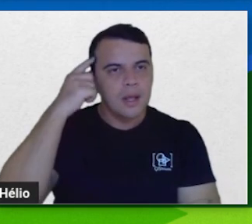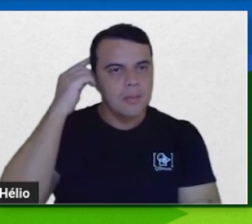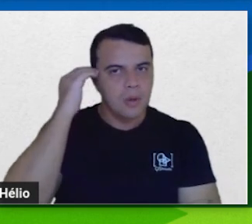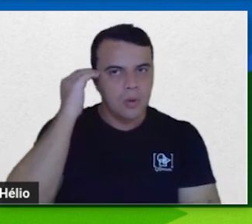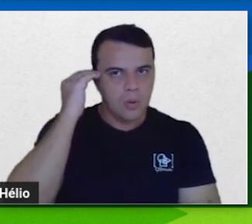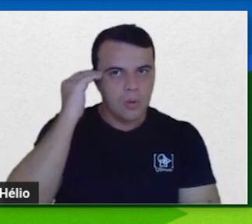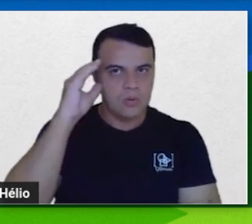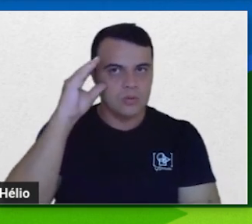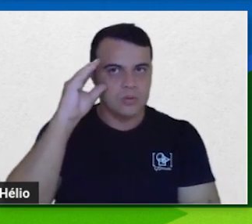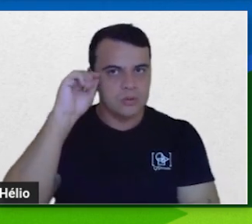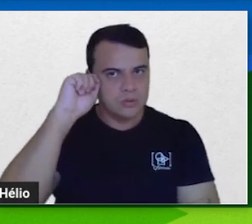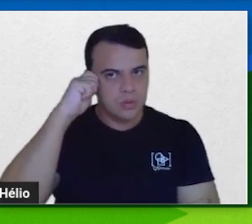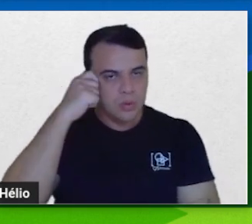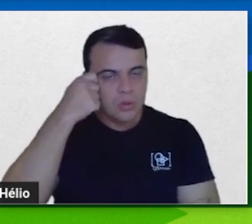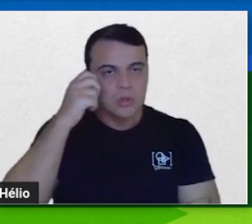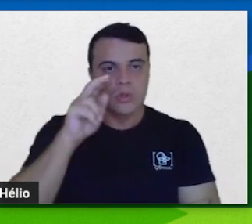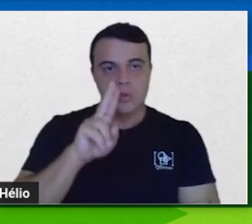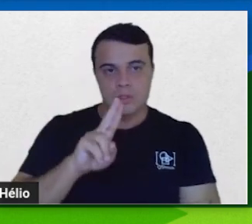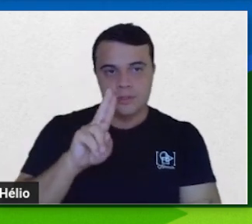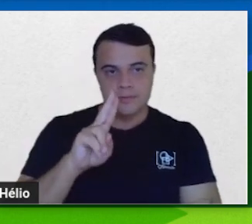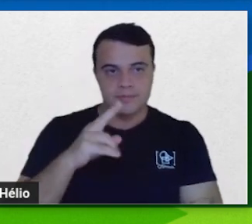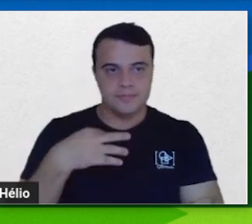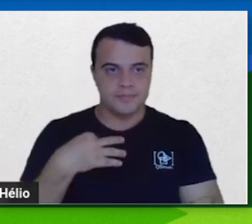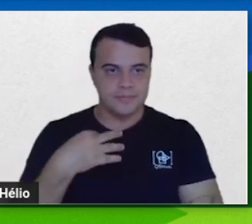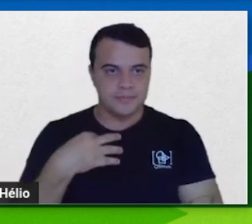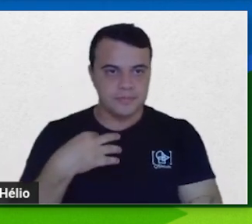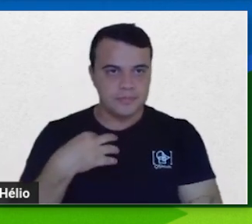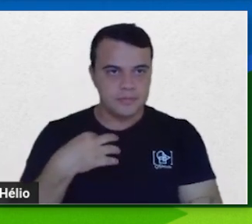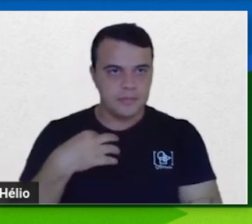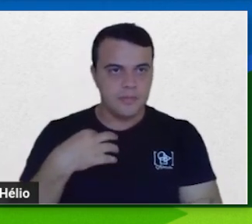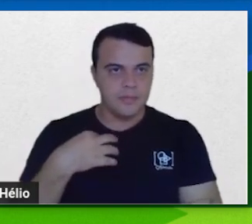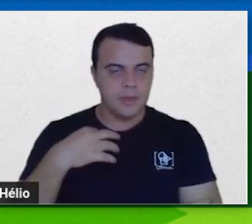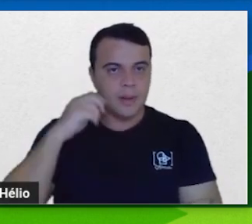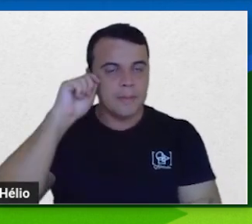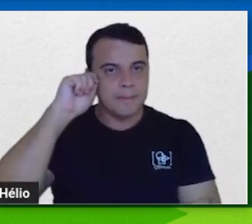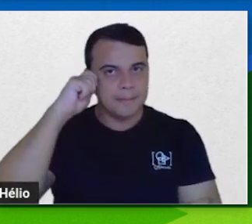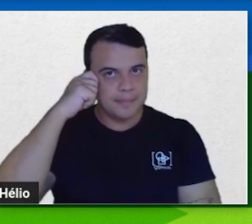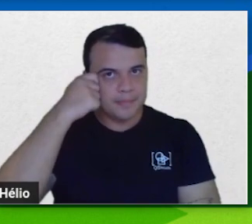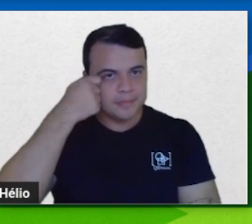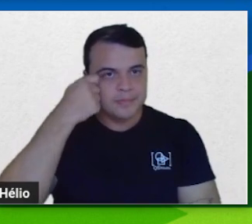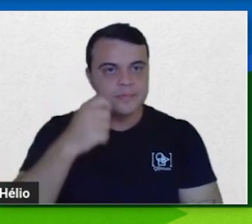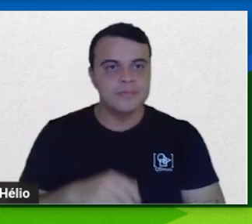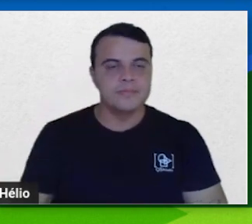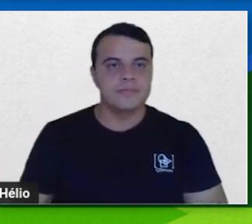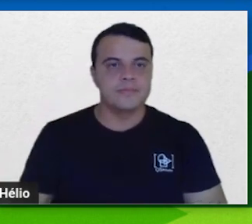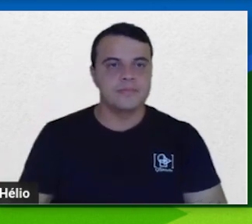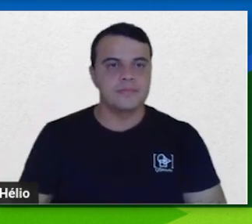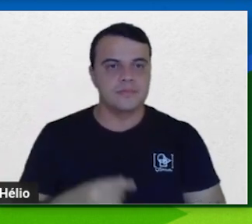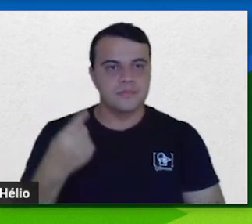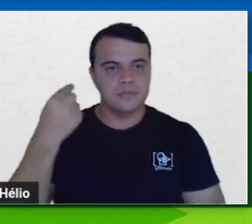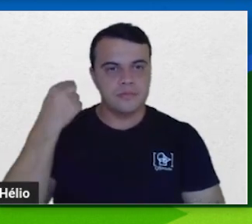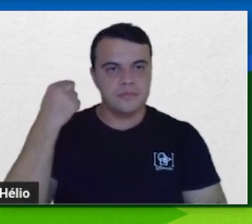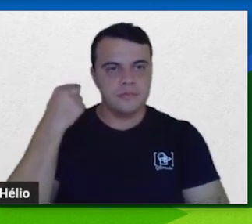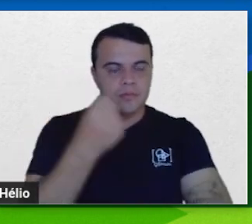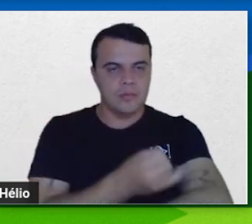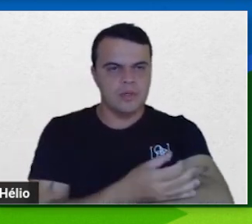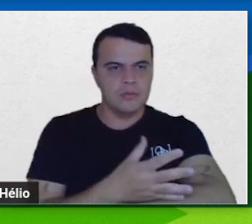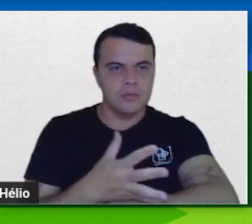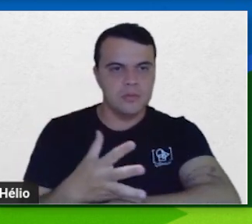e escuros, está usando uma camisa preta e com um fundo